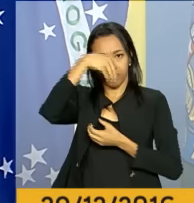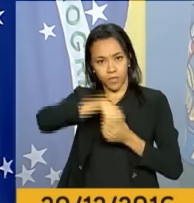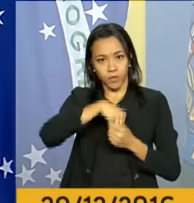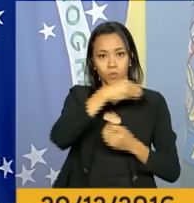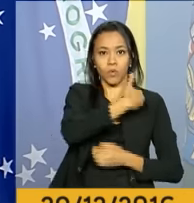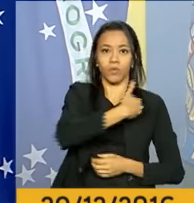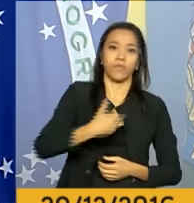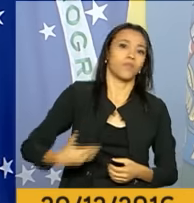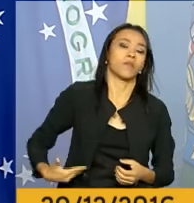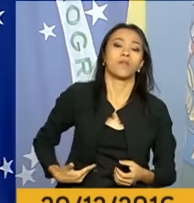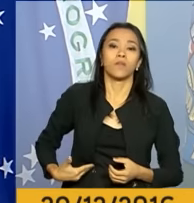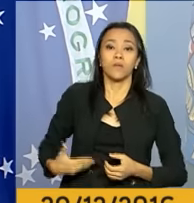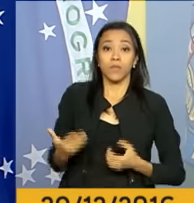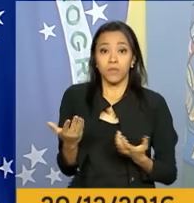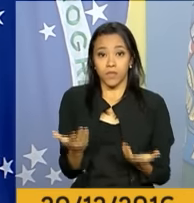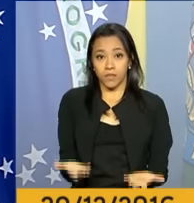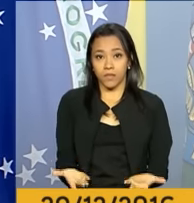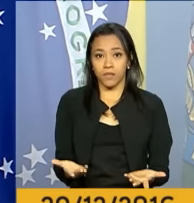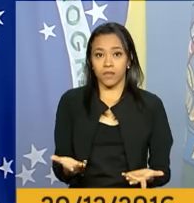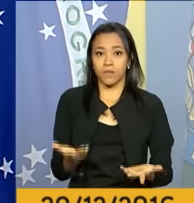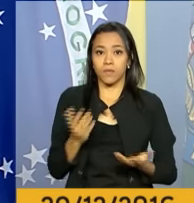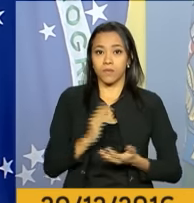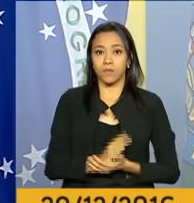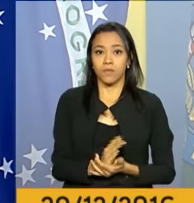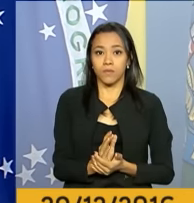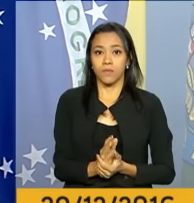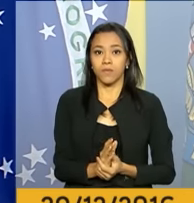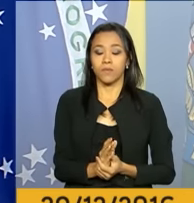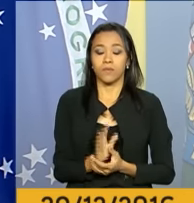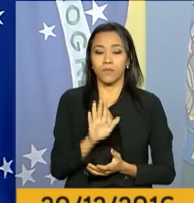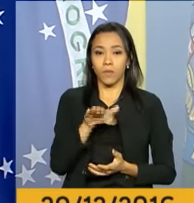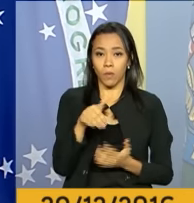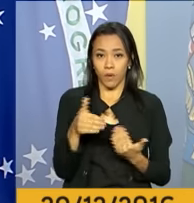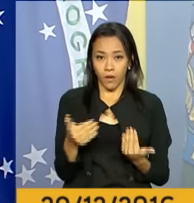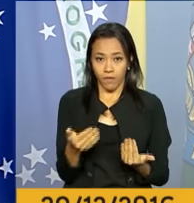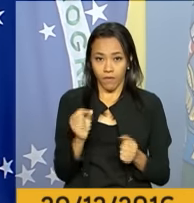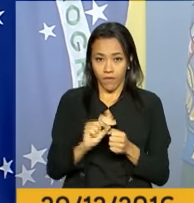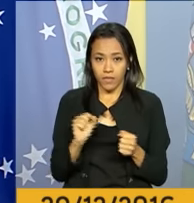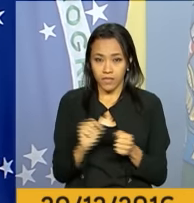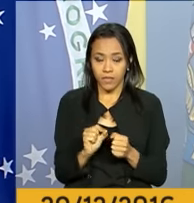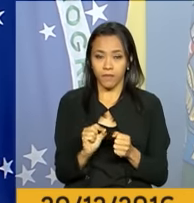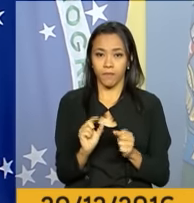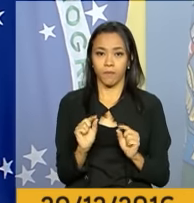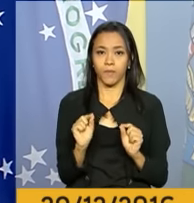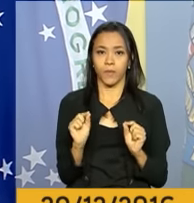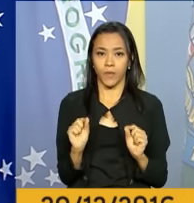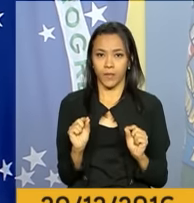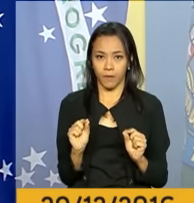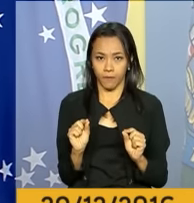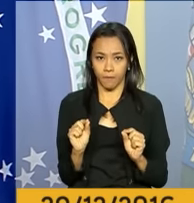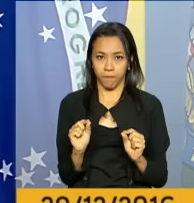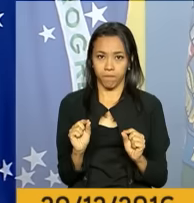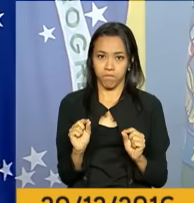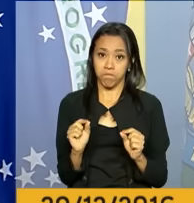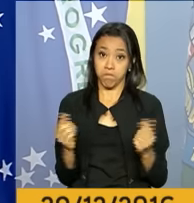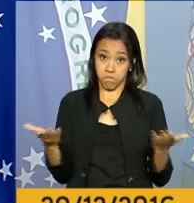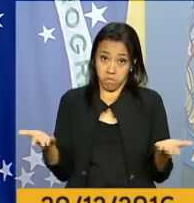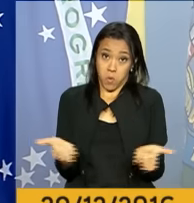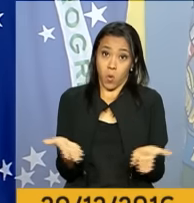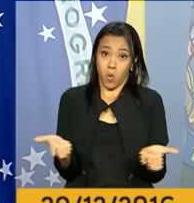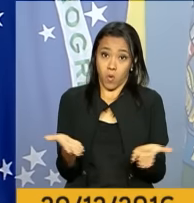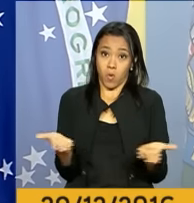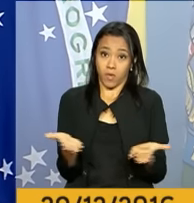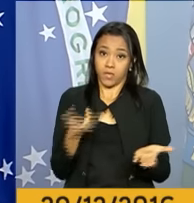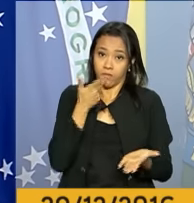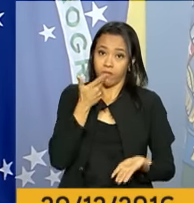falo em nome do governo brasileiro para fazer este esta saliência este